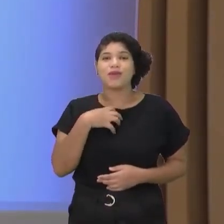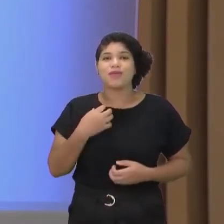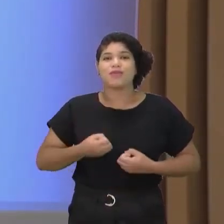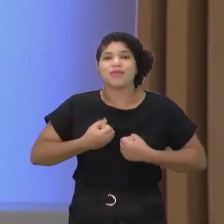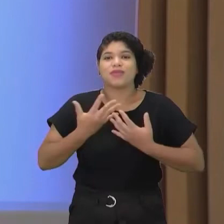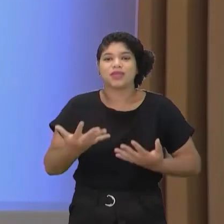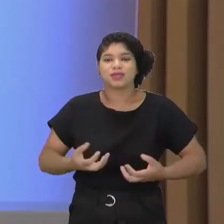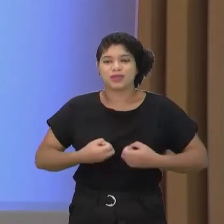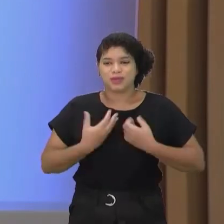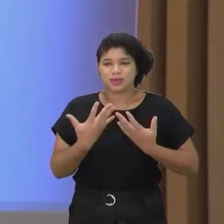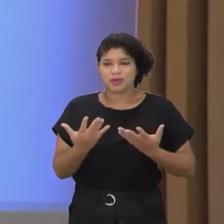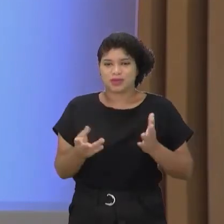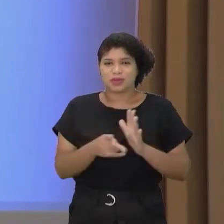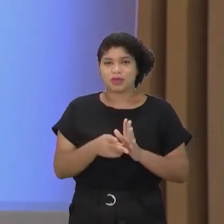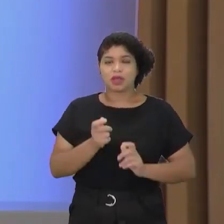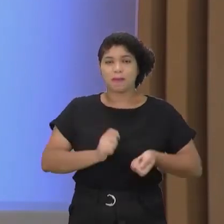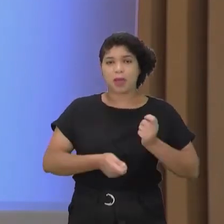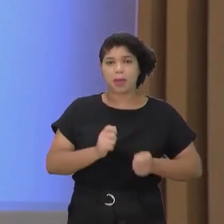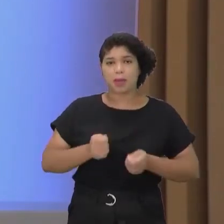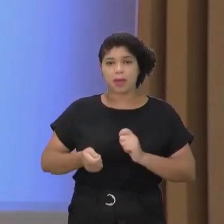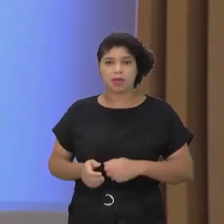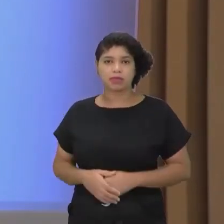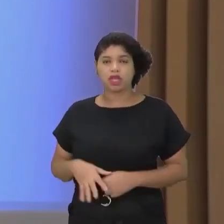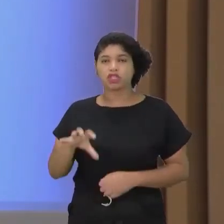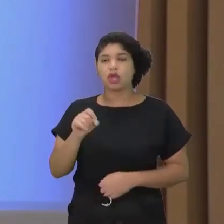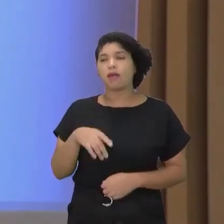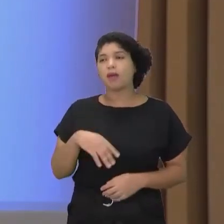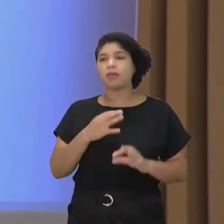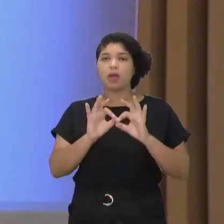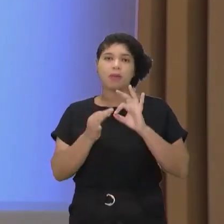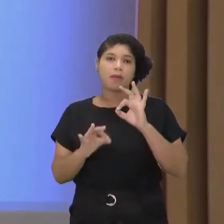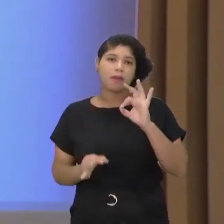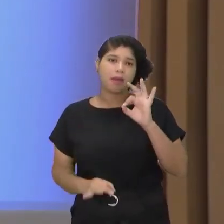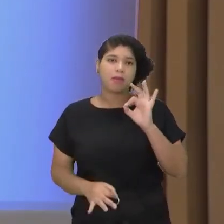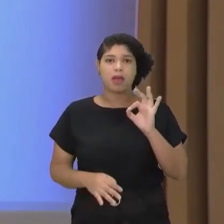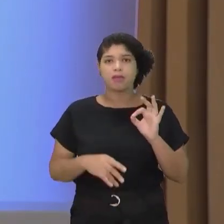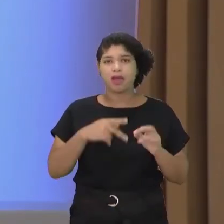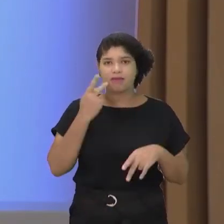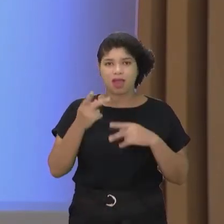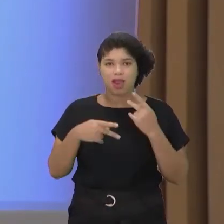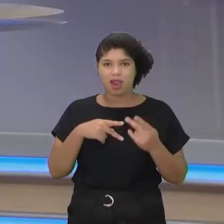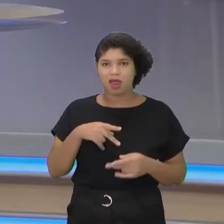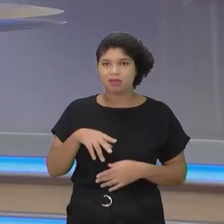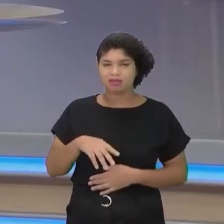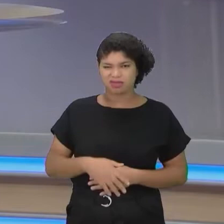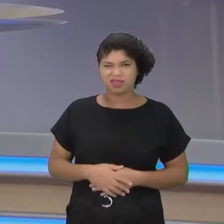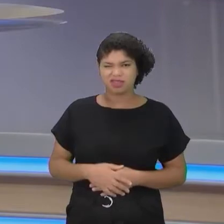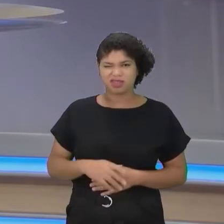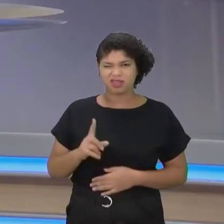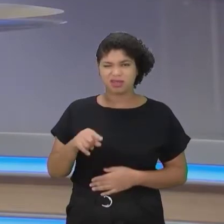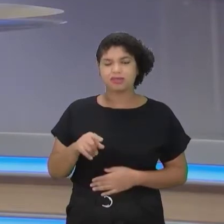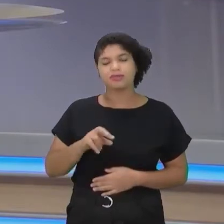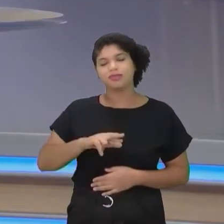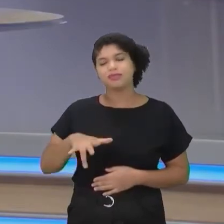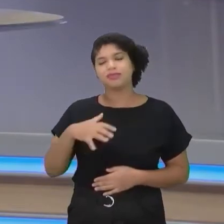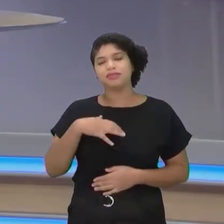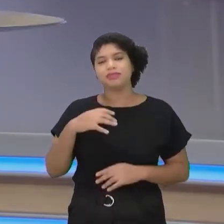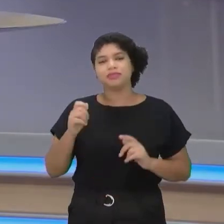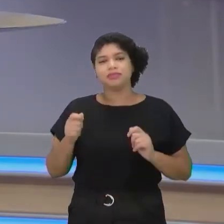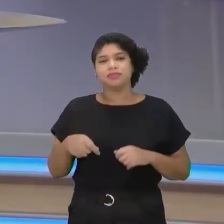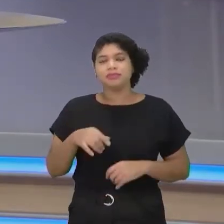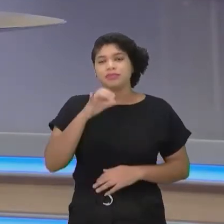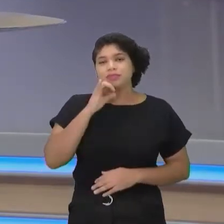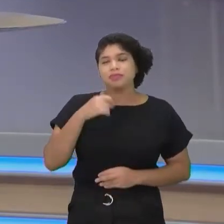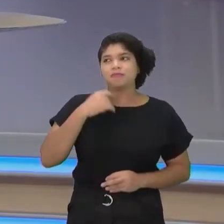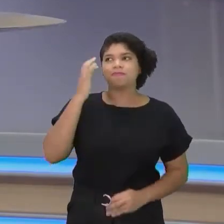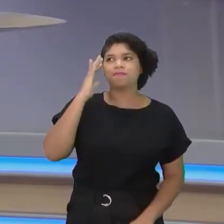E não só falar como estou falando aqui para vocês, né? E quando a gente pensa em todos